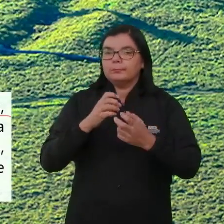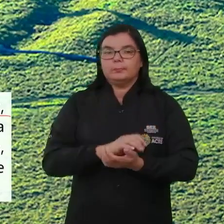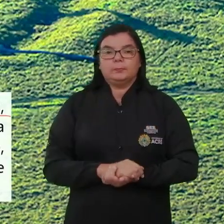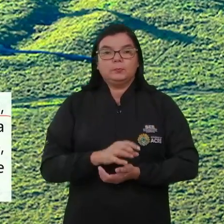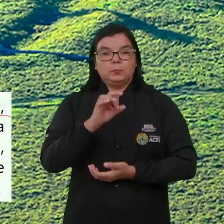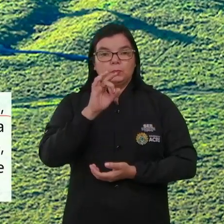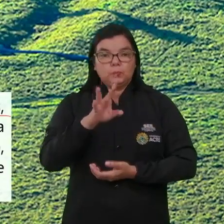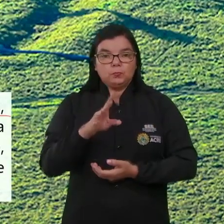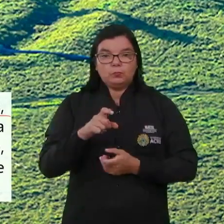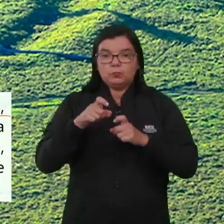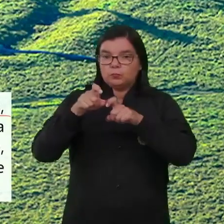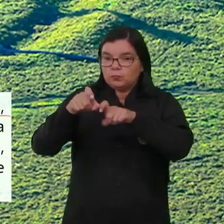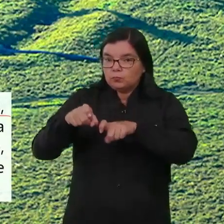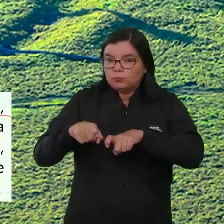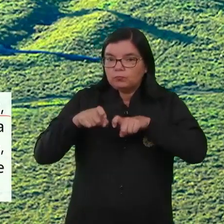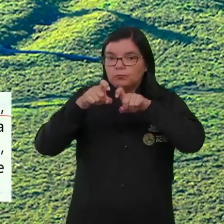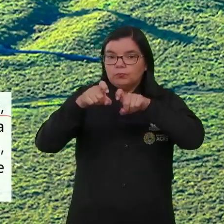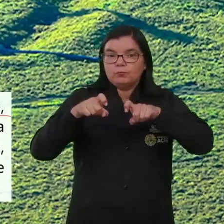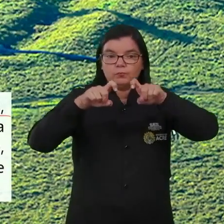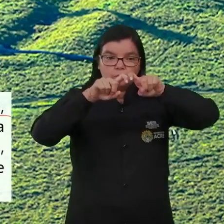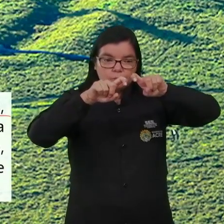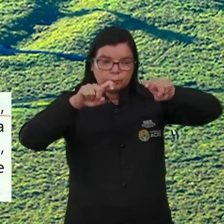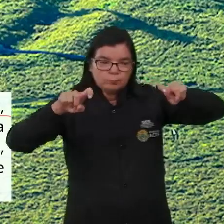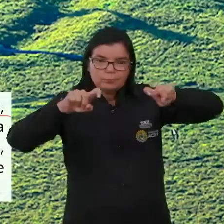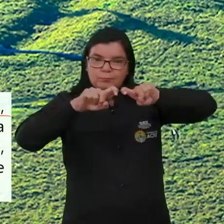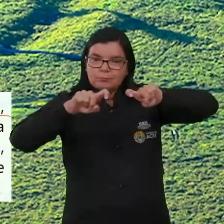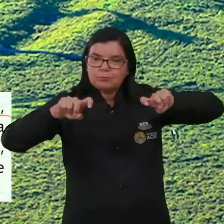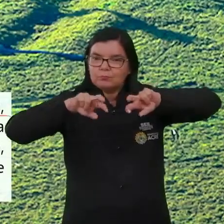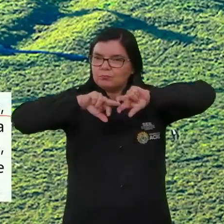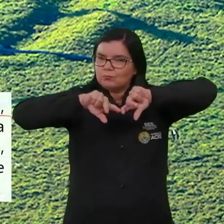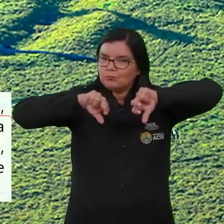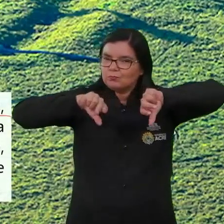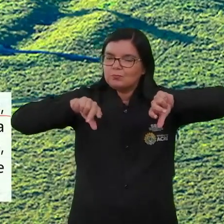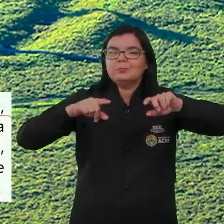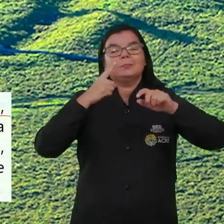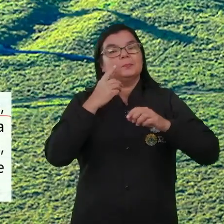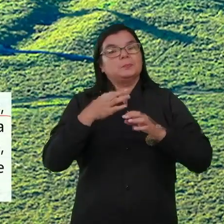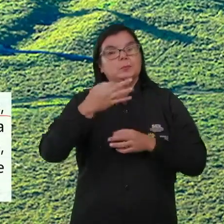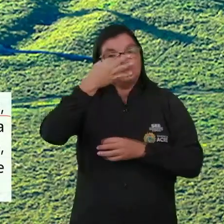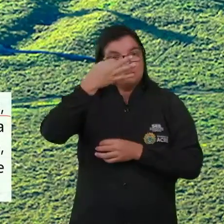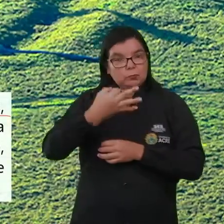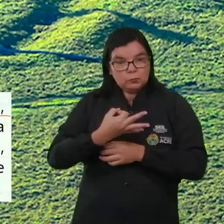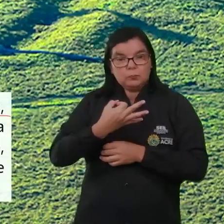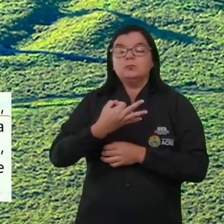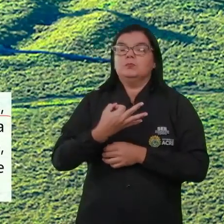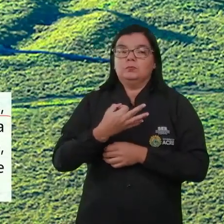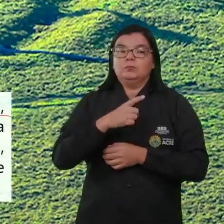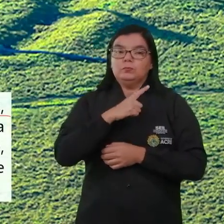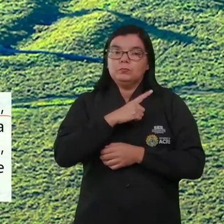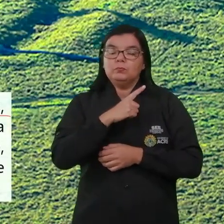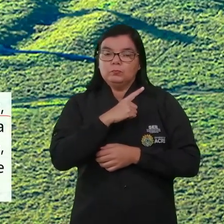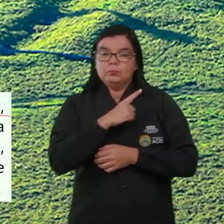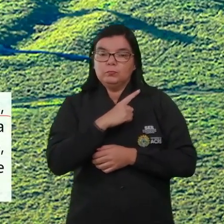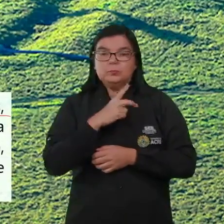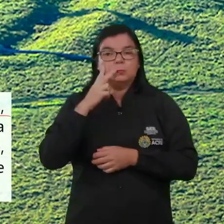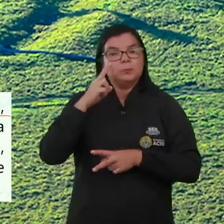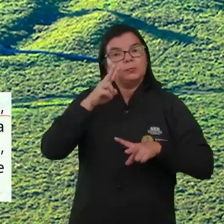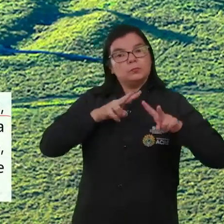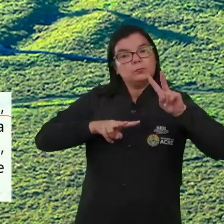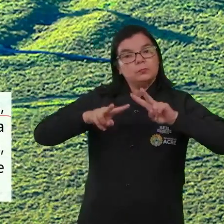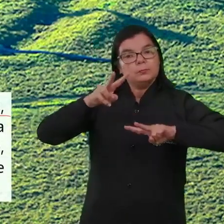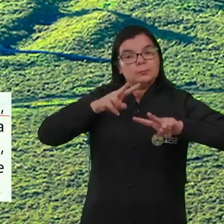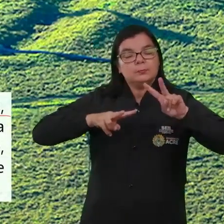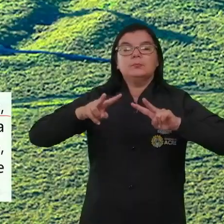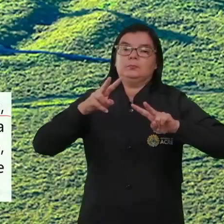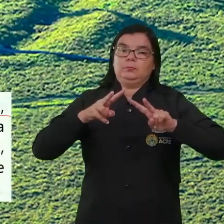apenas uma escavação. Elas só conseguem ter o formato ideal e só conseguem ser